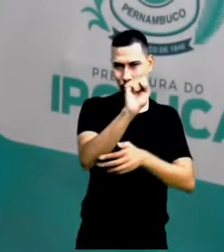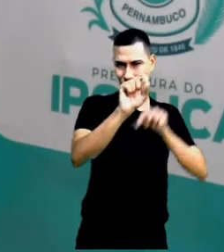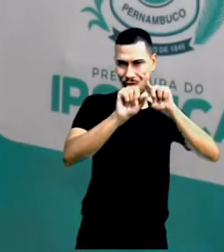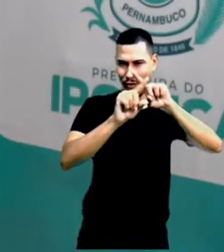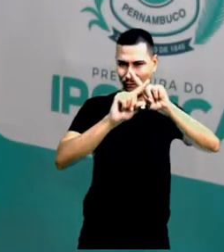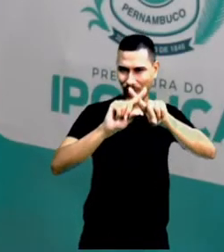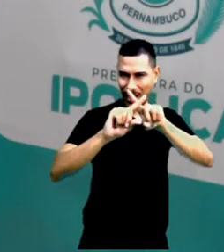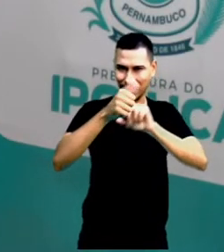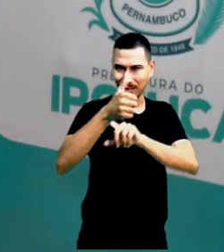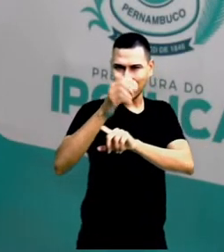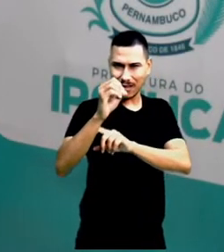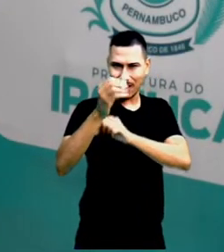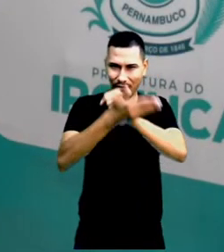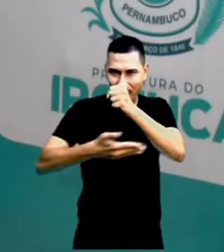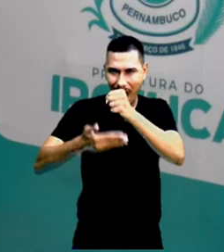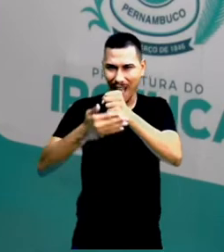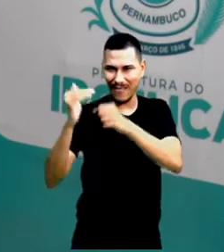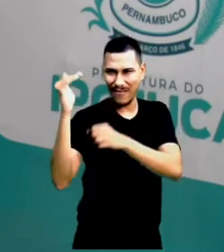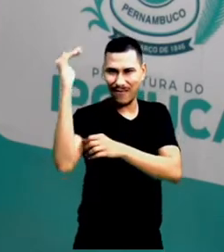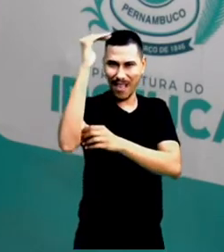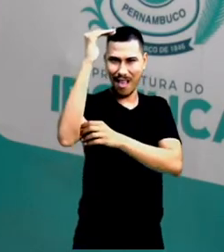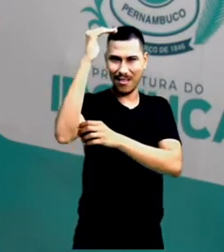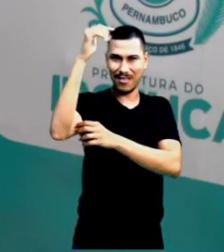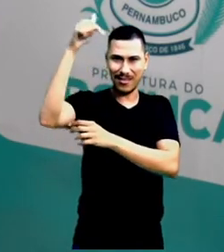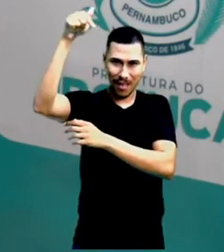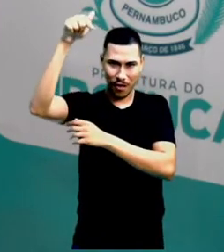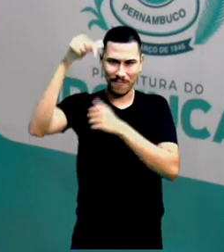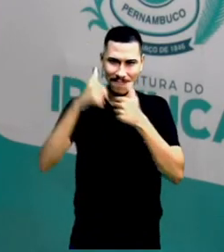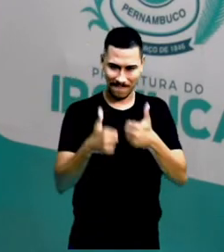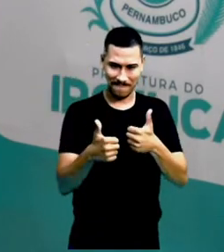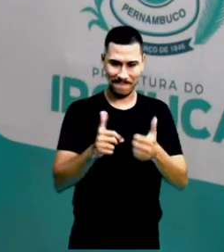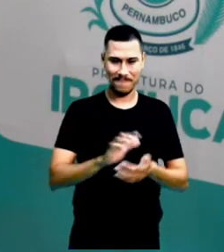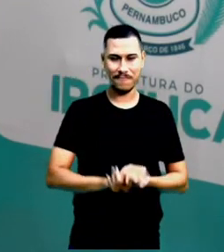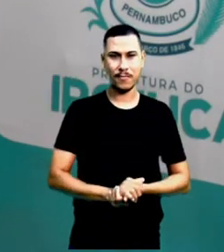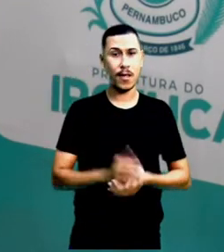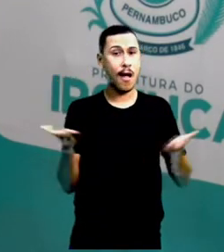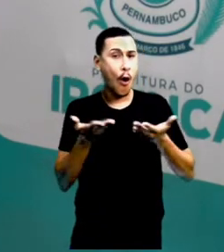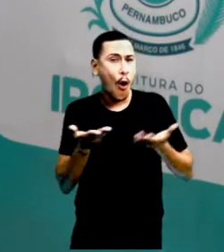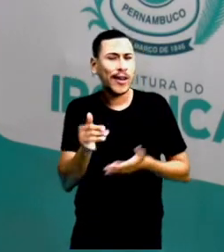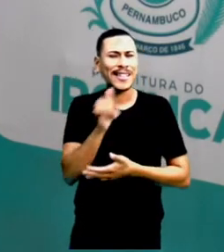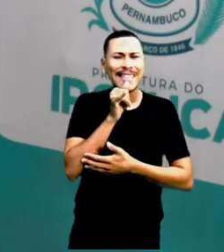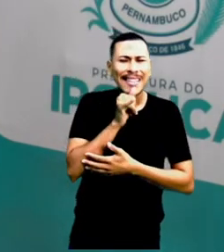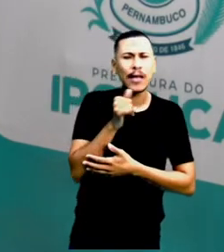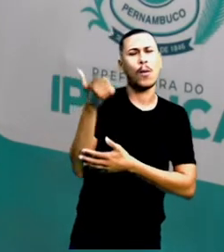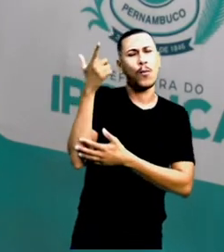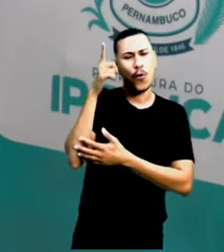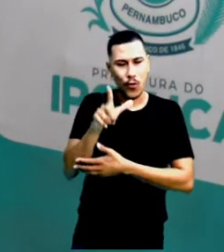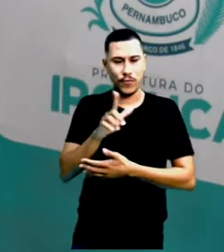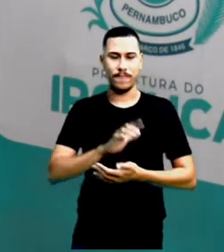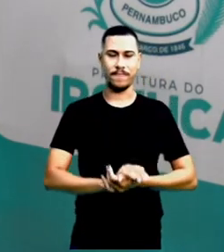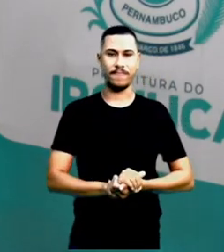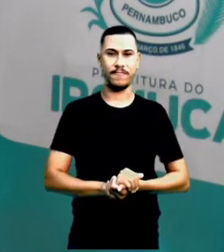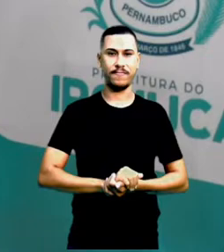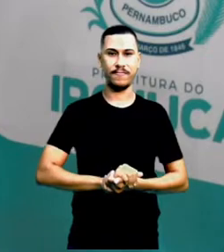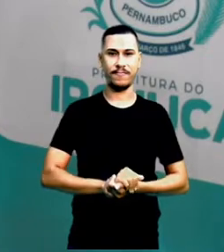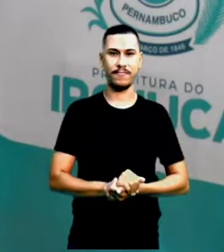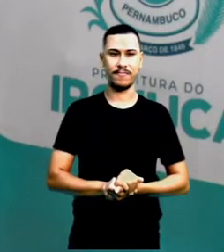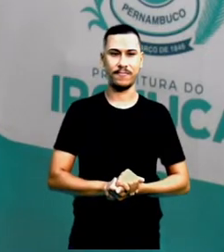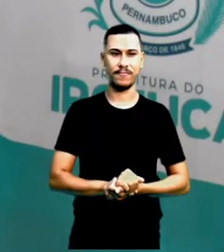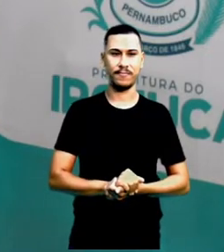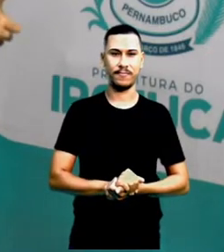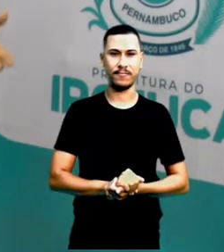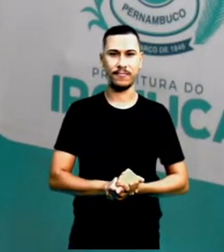10 elevado à sétima potência. Muito bem, vamos agora ver o próximo exemplo. Olha